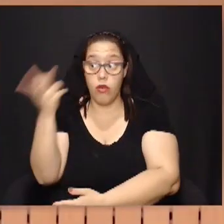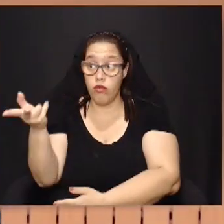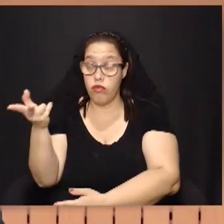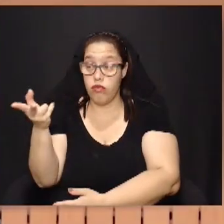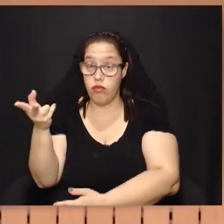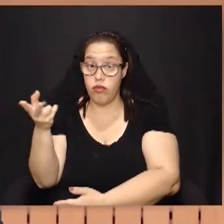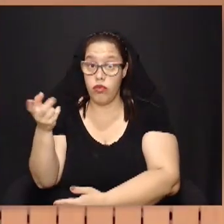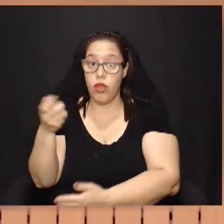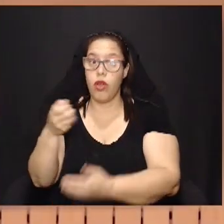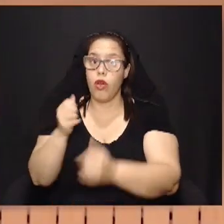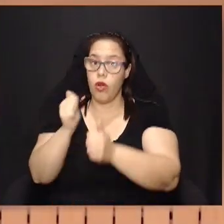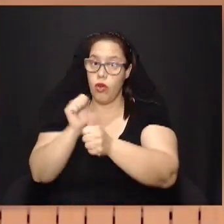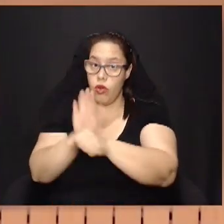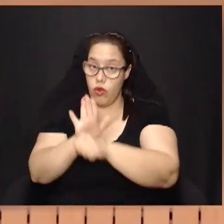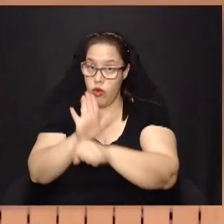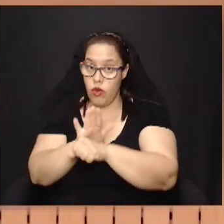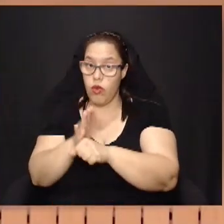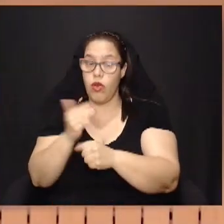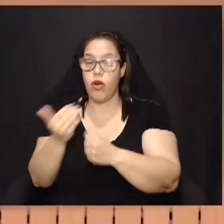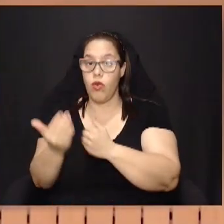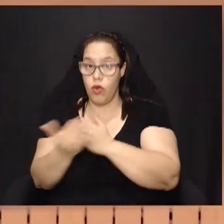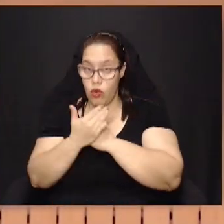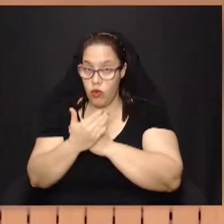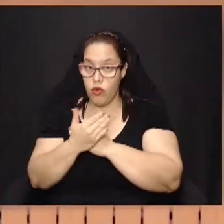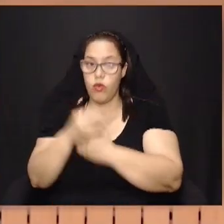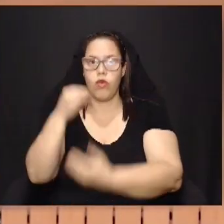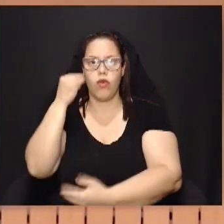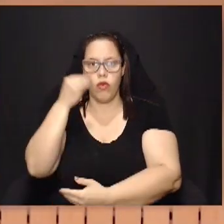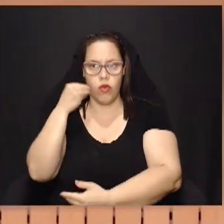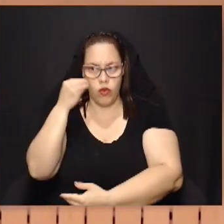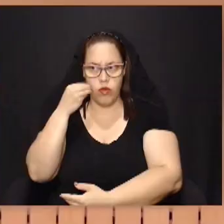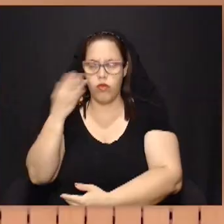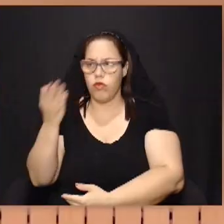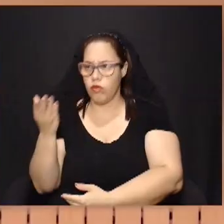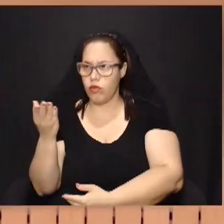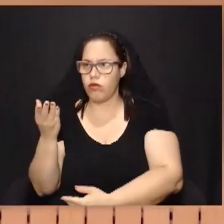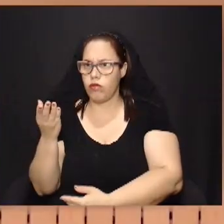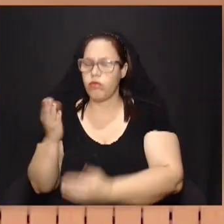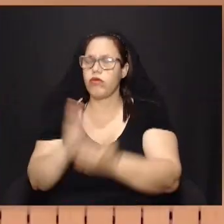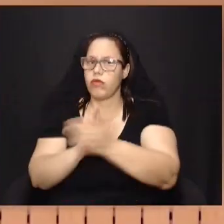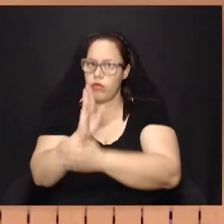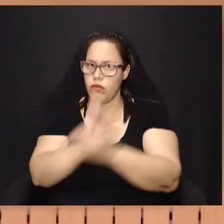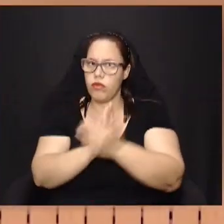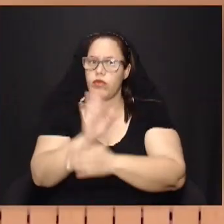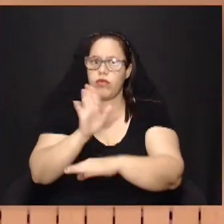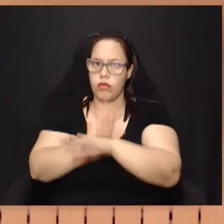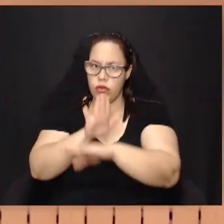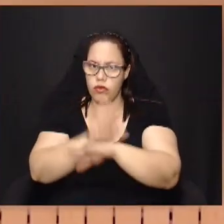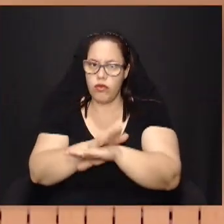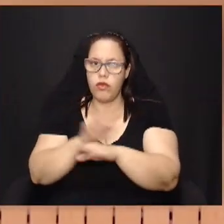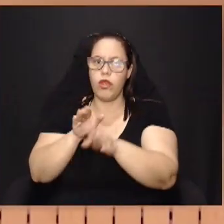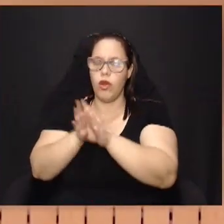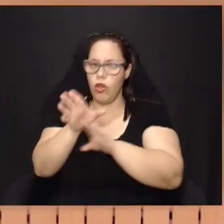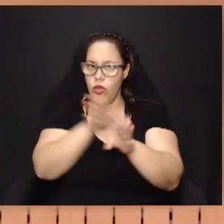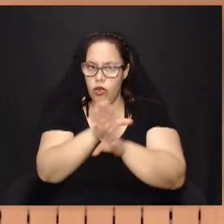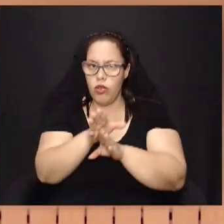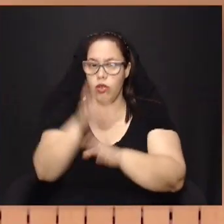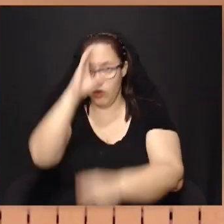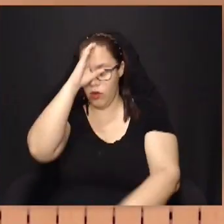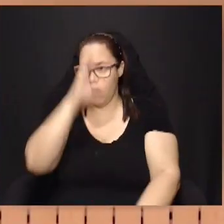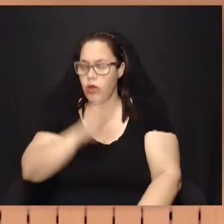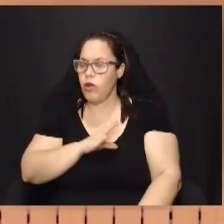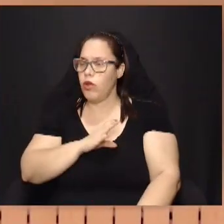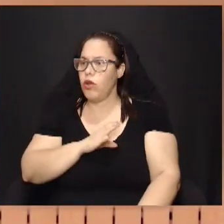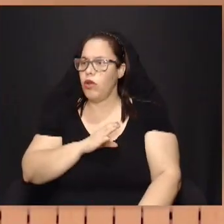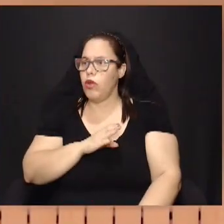muitas vezes socorre a gente, porque tem experiência, às vezes com aprovação, ajuda para a gente orientar os cidadãos. Falei, vereador, faz 1